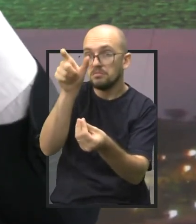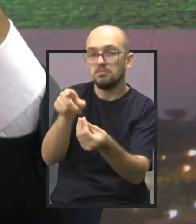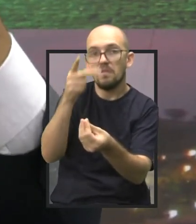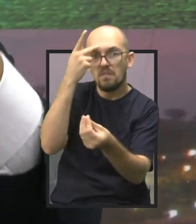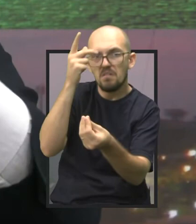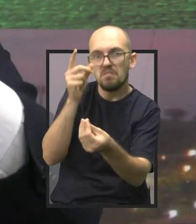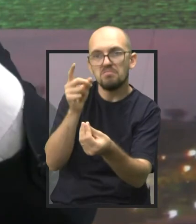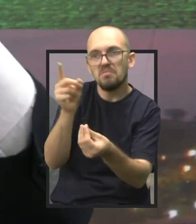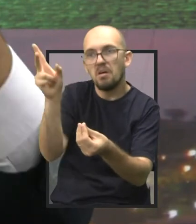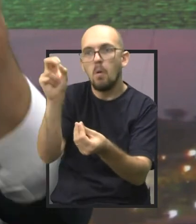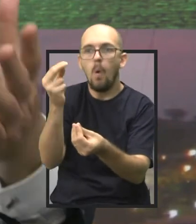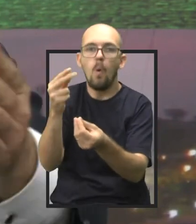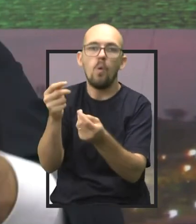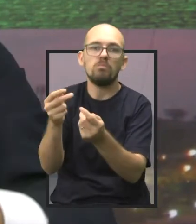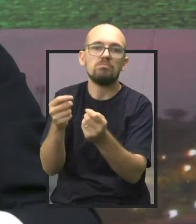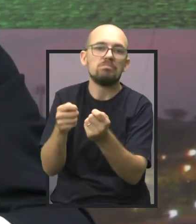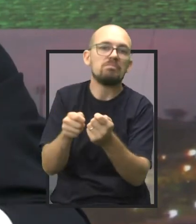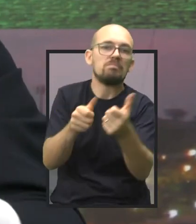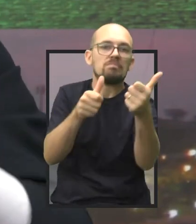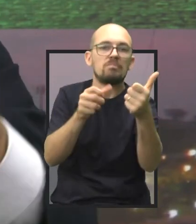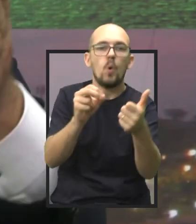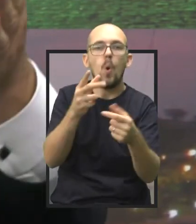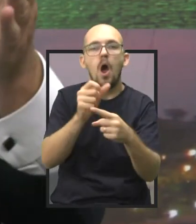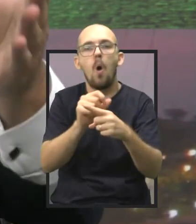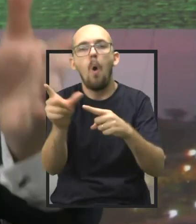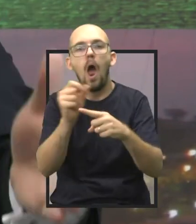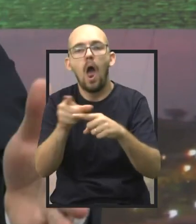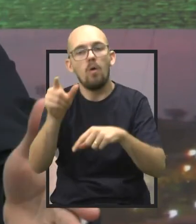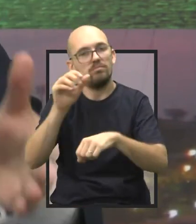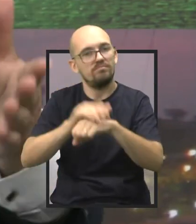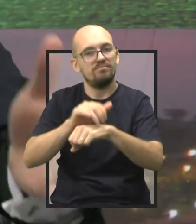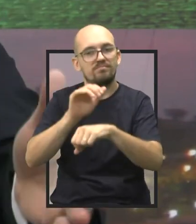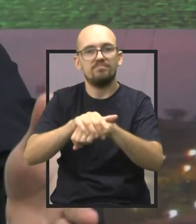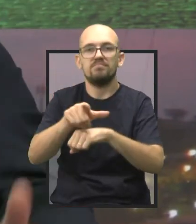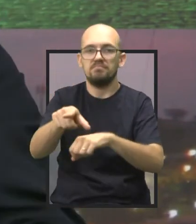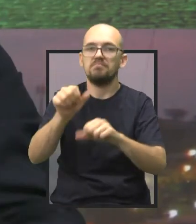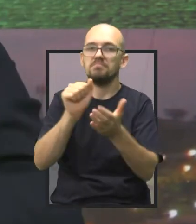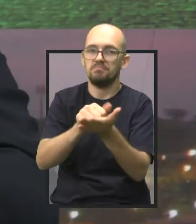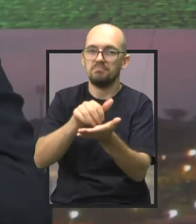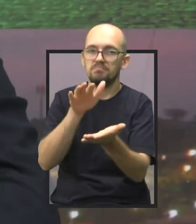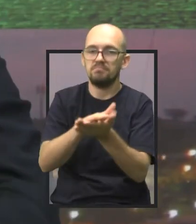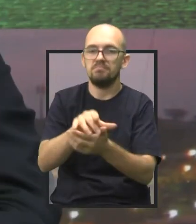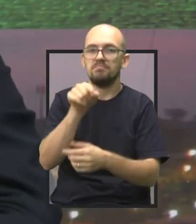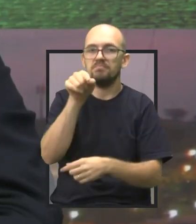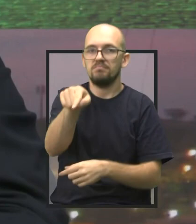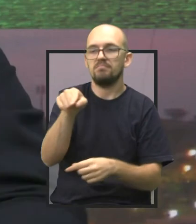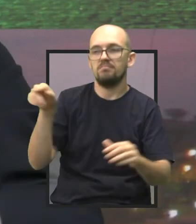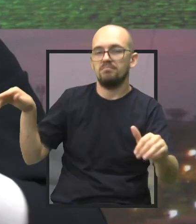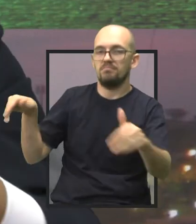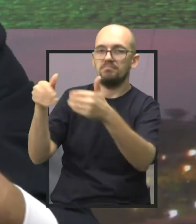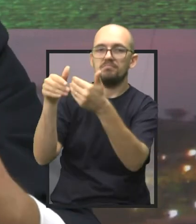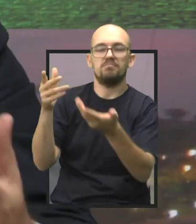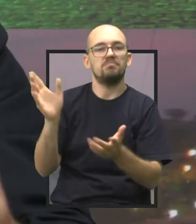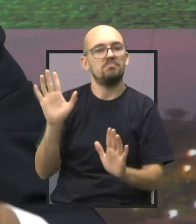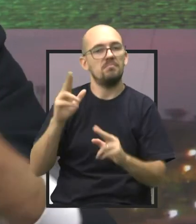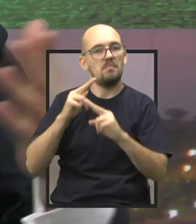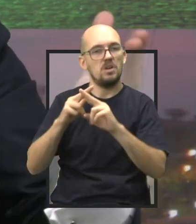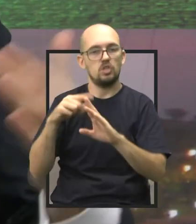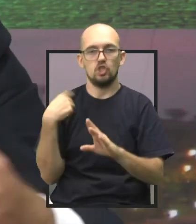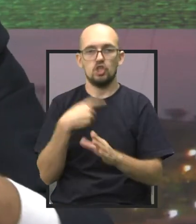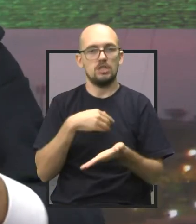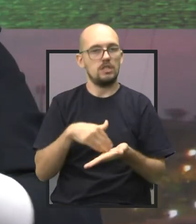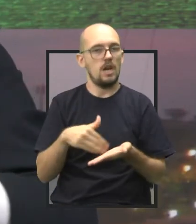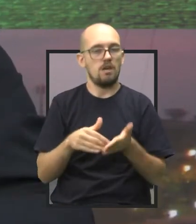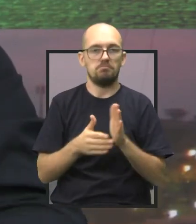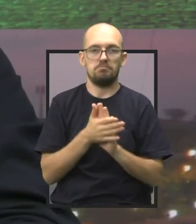doação, o aluguel da casa é da pessoa, do beneficiário e da Caixa Econômica Federal. A gente atua com relação